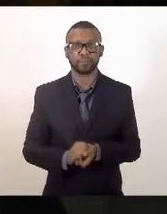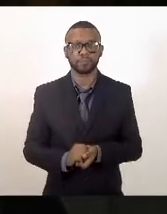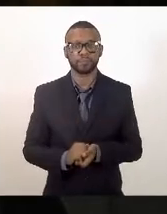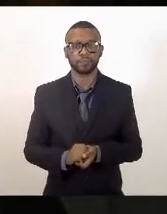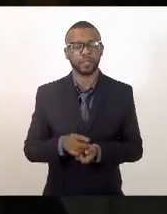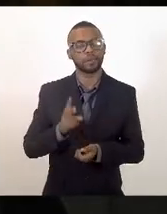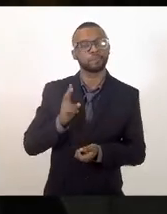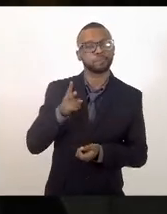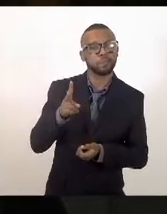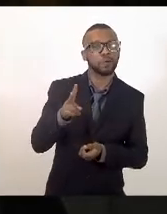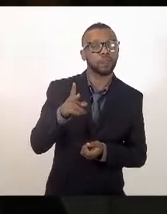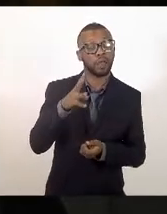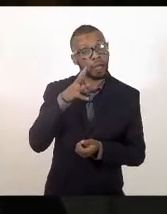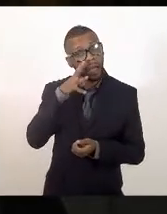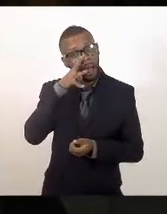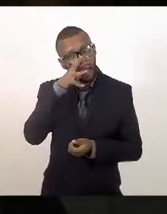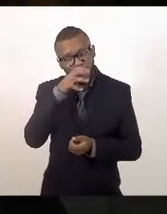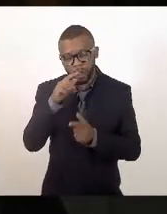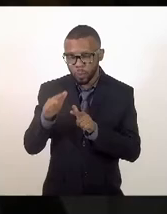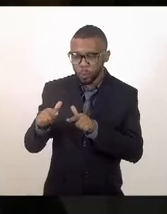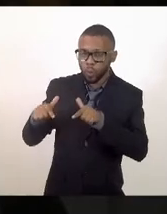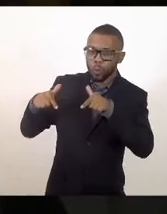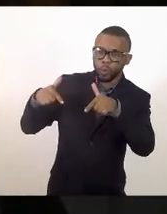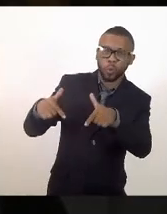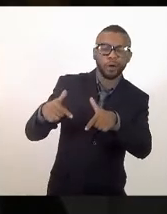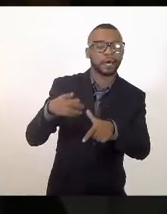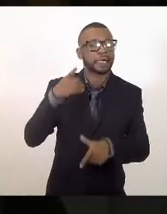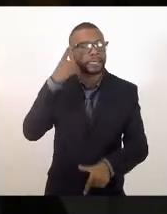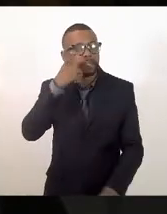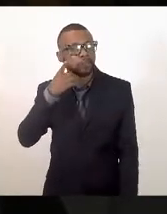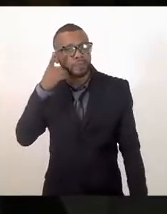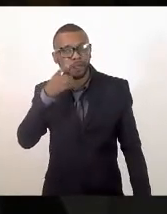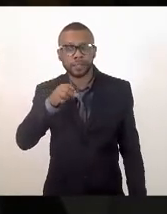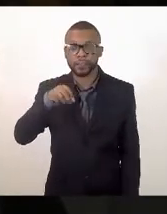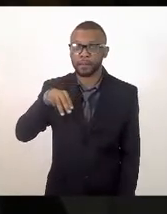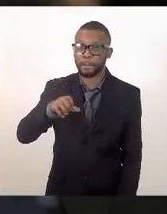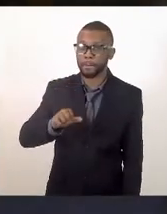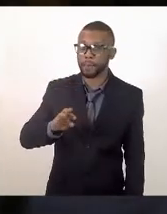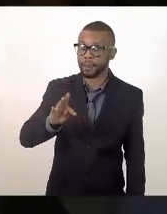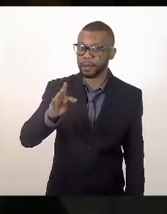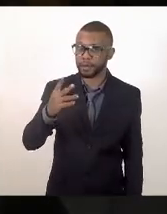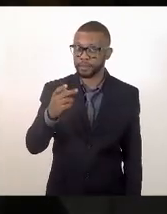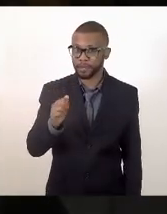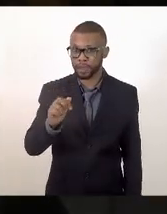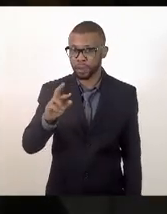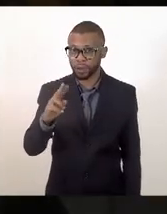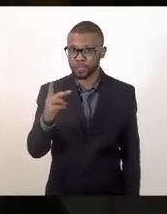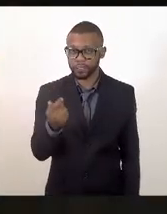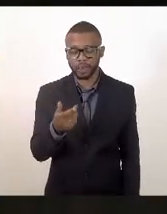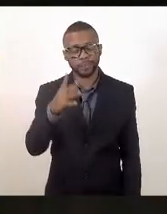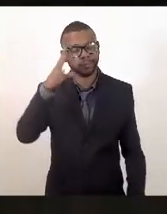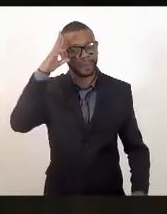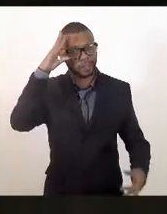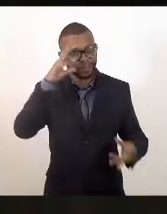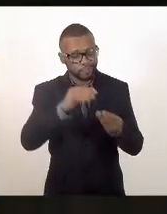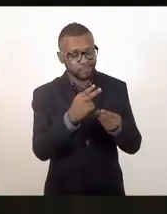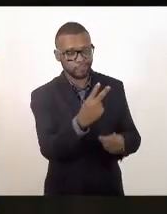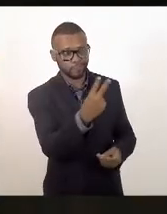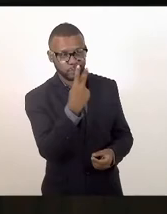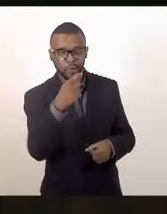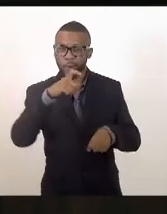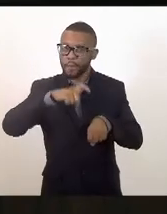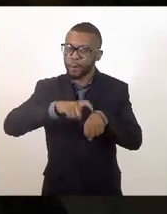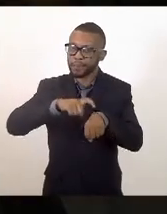continuamos a resistir, deputada Marta Rocha. E já entendi que o seu olhar severo está me dizendo que meu